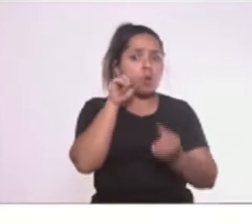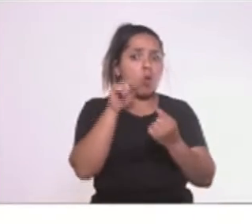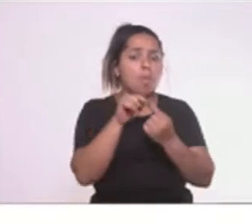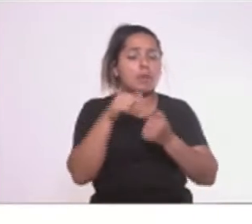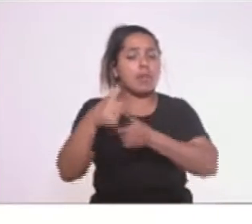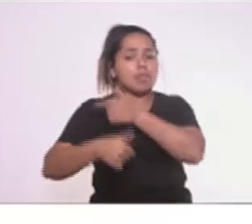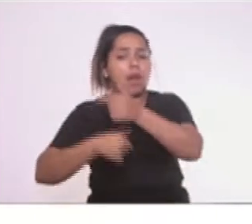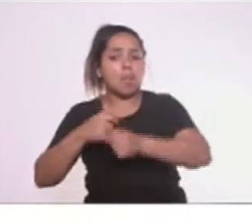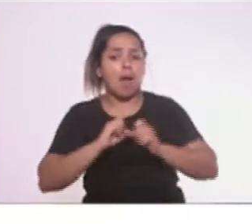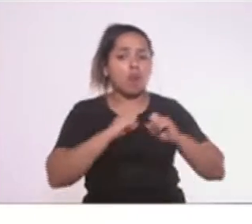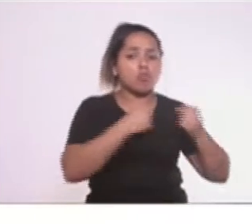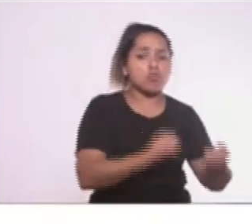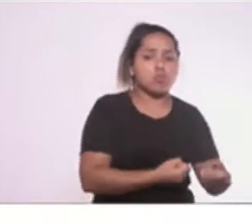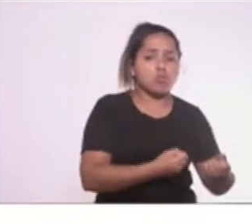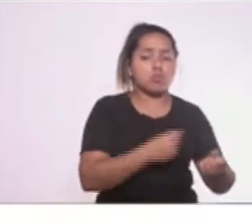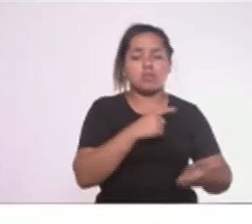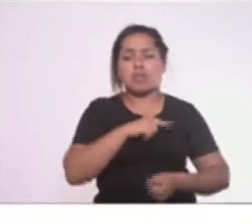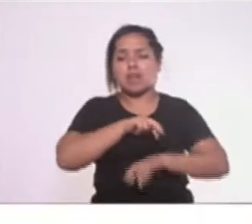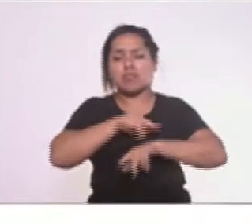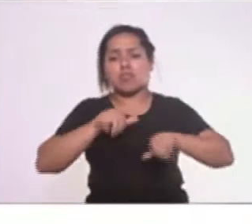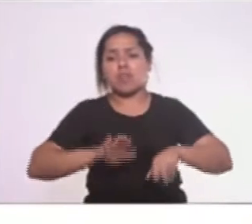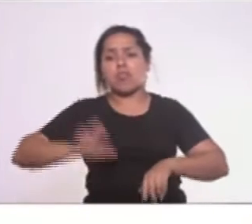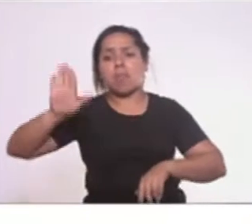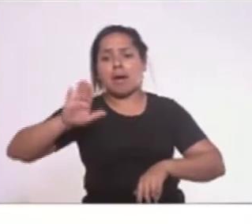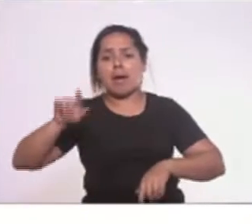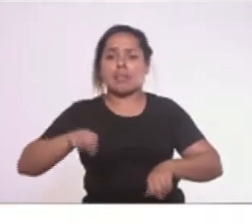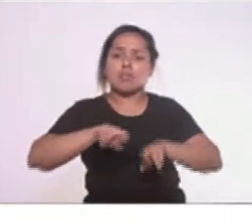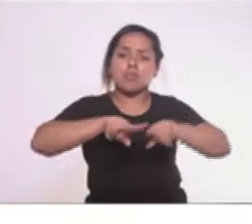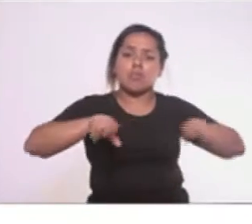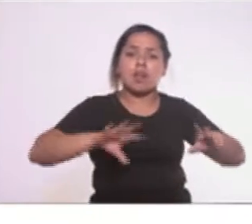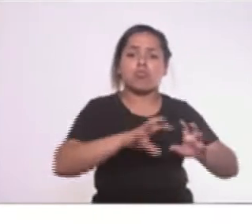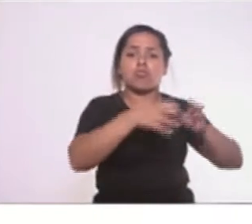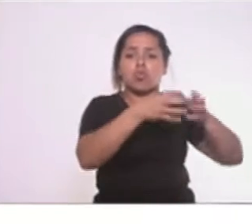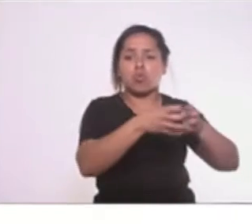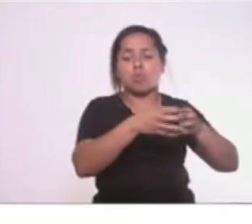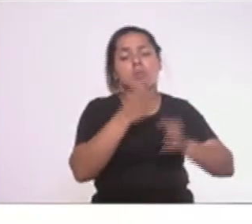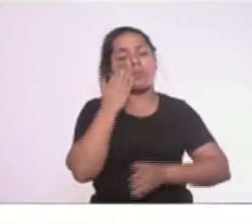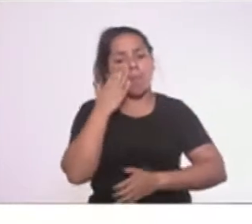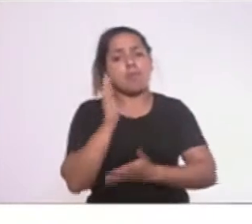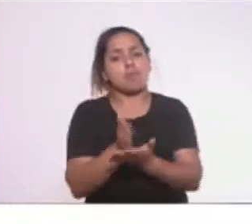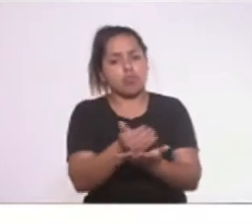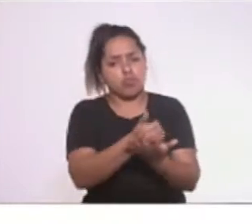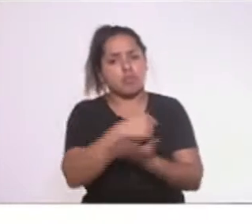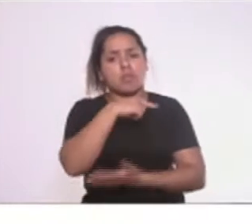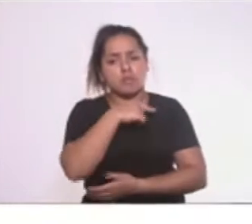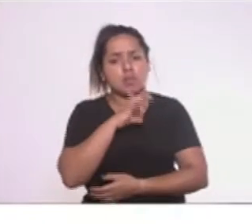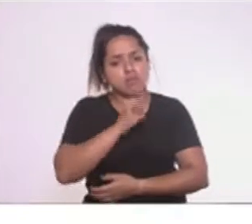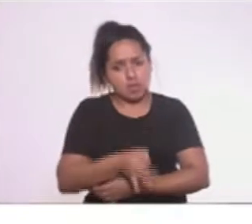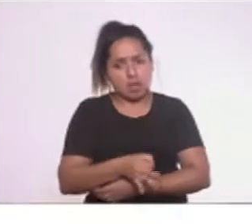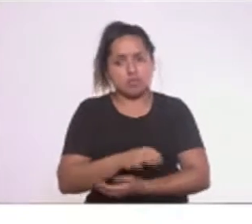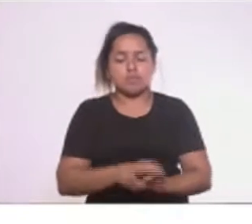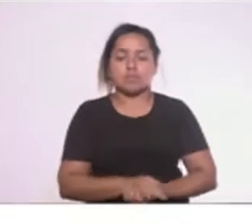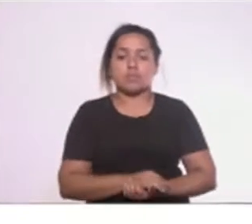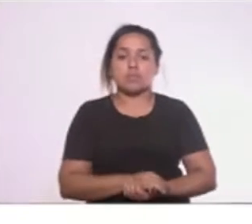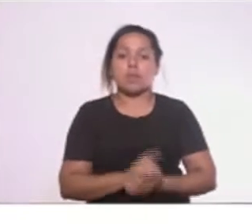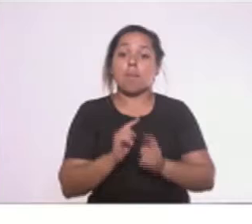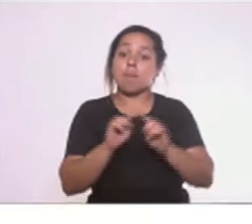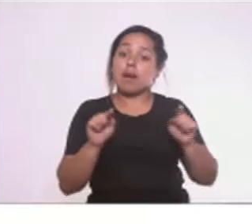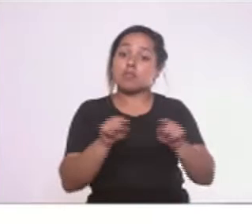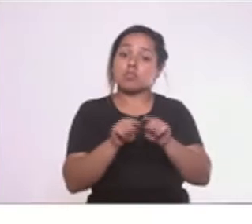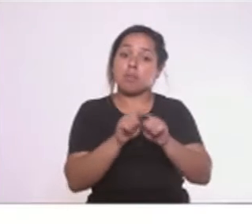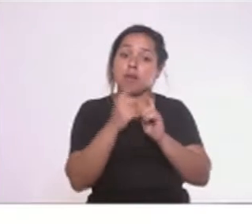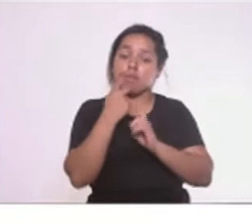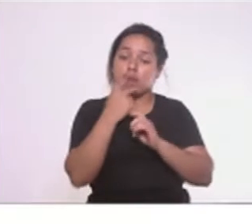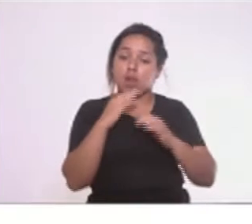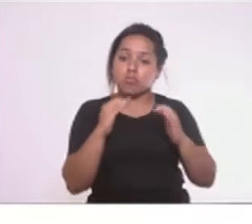e trabalho dos diferentes mandatos, das diferentes bancadas, com suas perspectivas e visões de mundo. Também quero ressaltar algo que me parece que